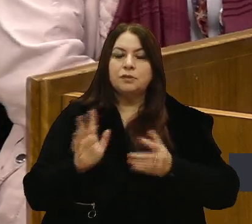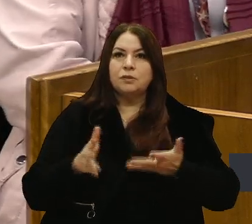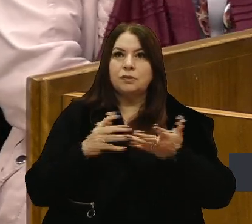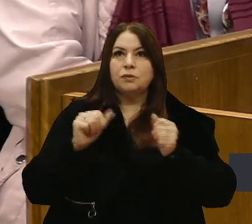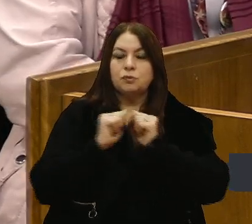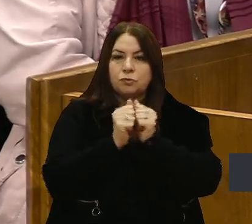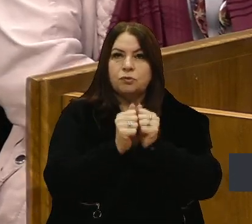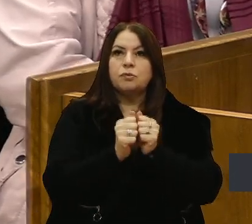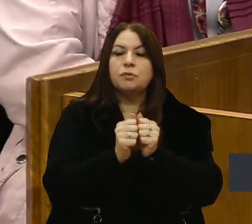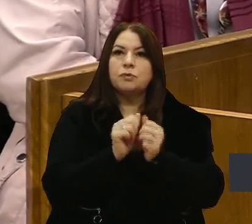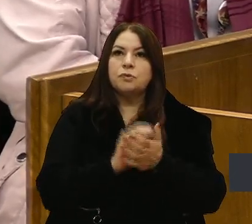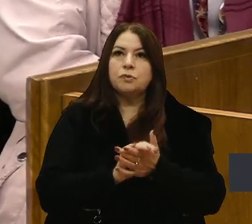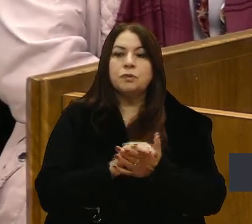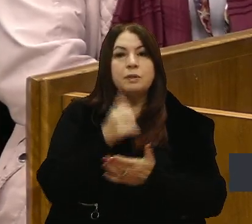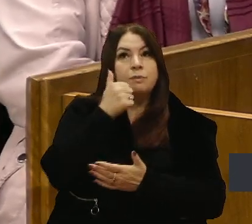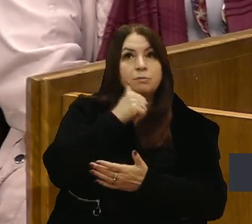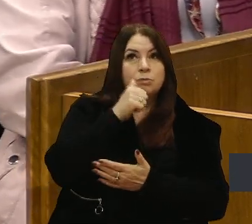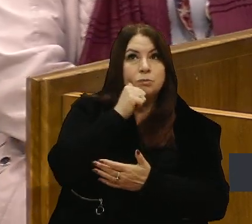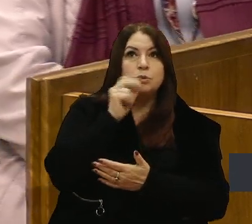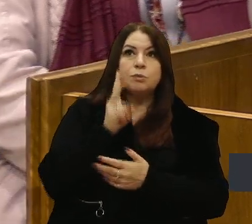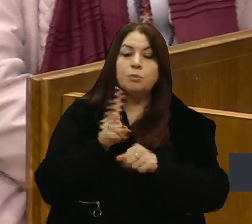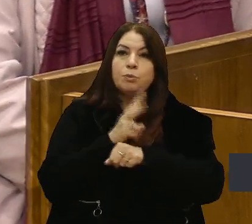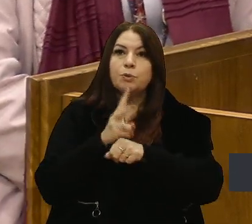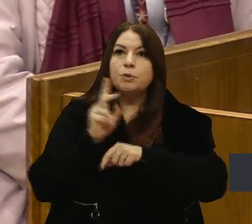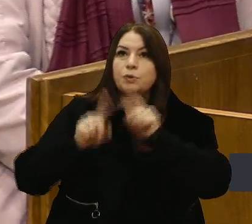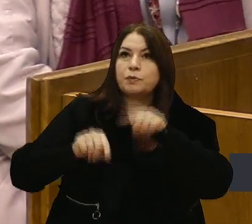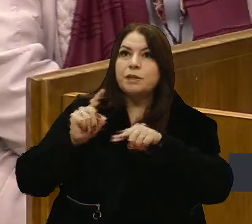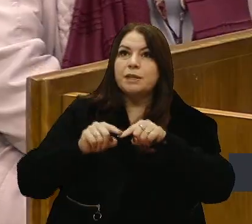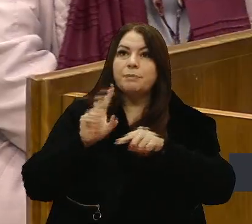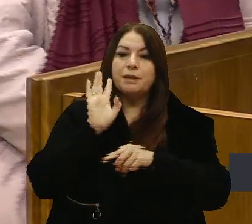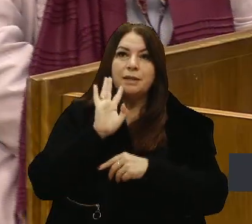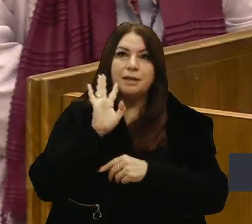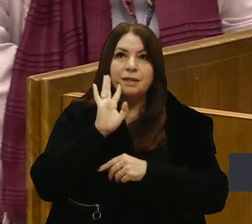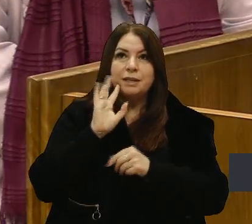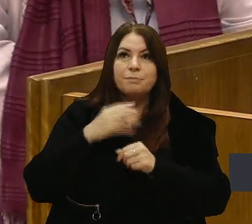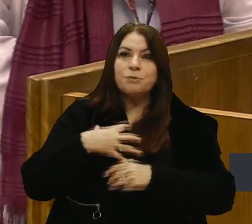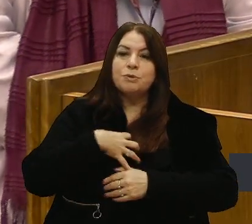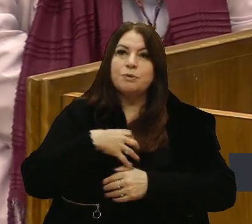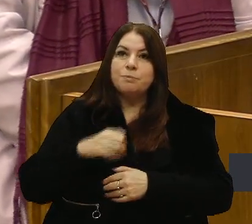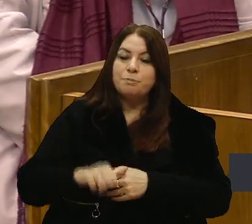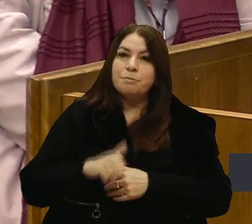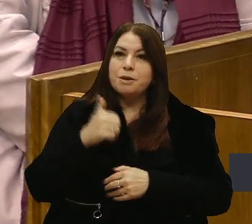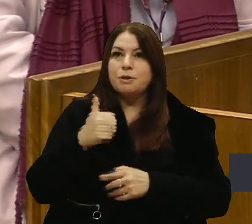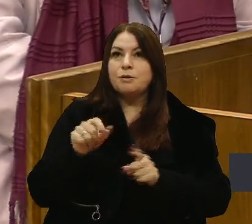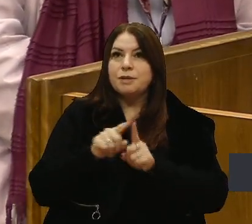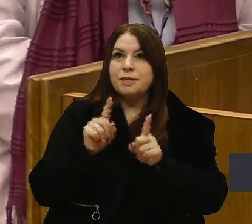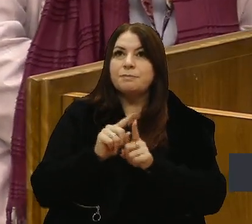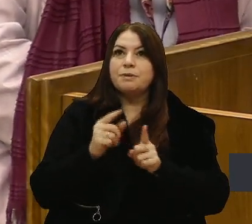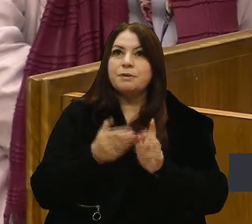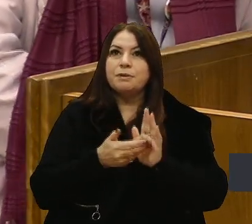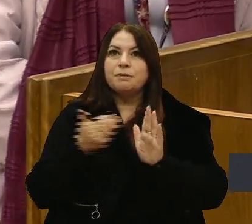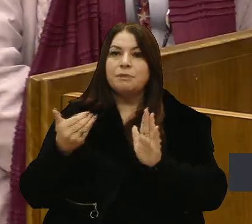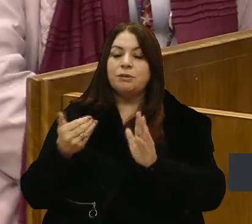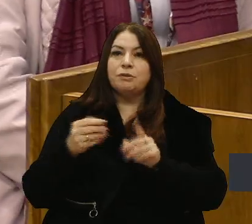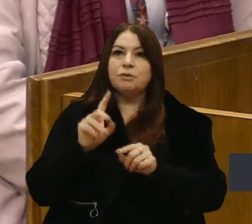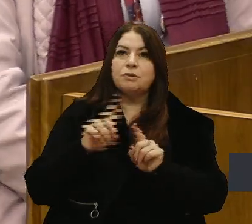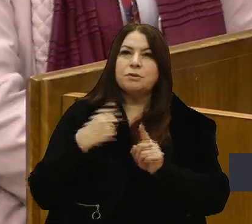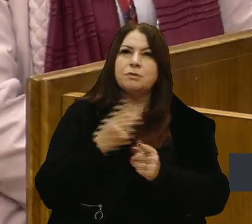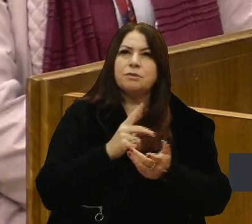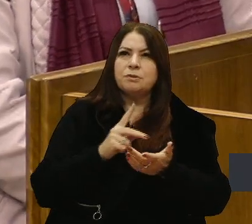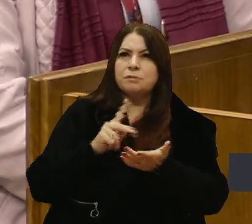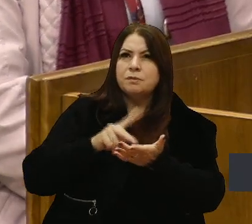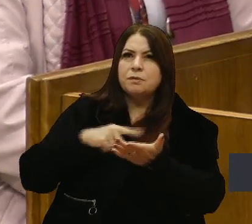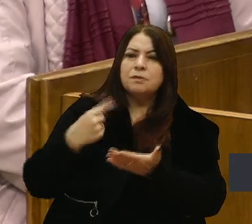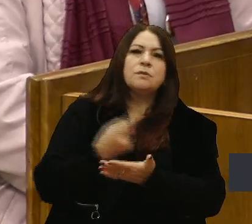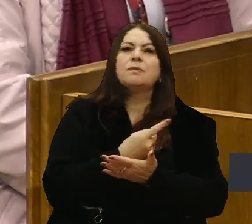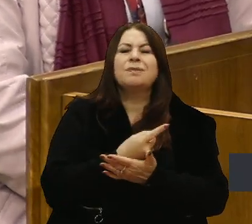juntos. As gurias sempre buscam as atividades mais legais para nos sentirmos melhor. Sempre nós tiramos as risadas mais sinceras. Nós, nesse